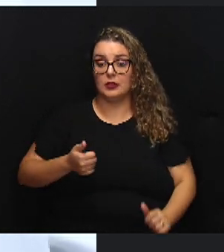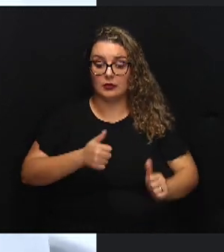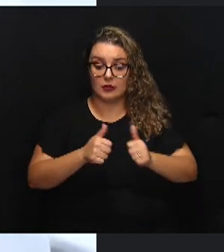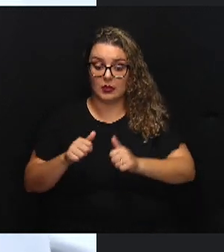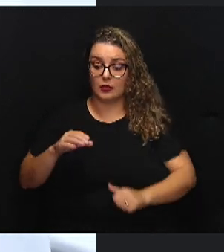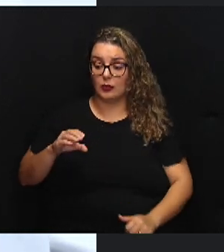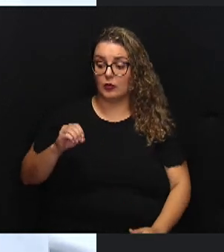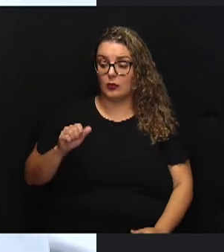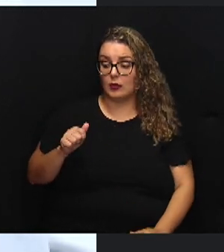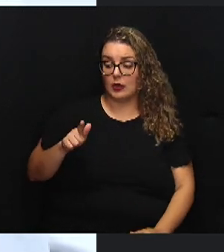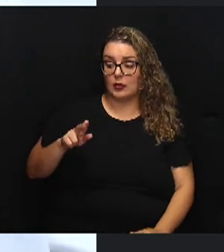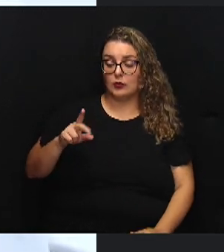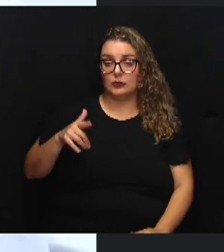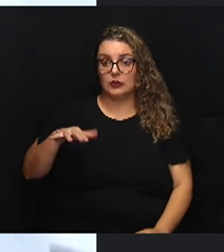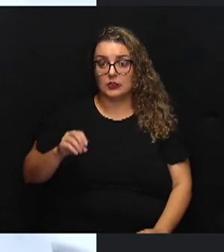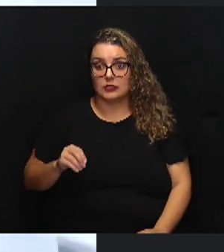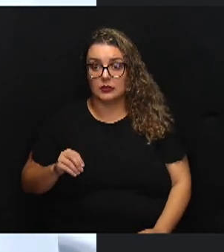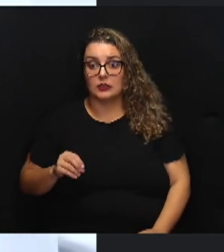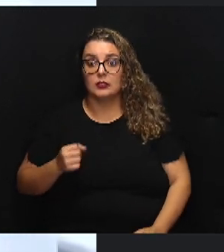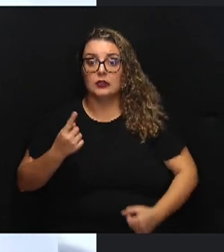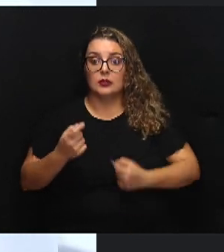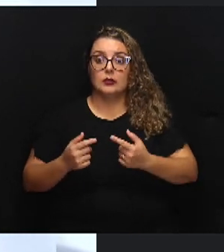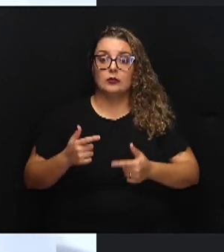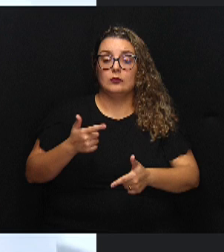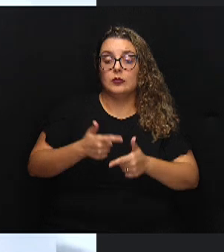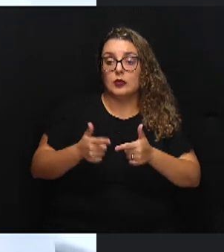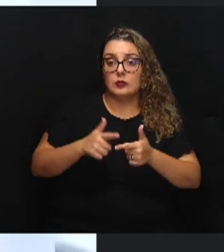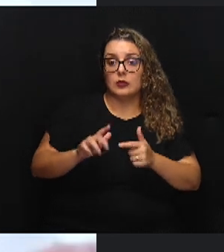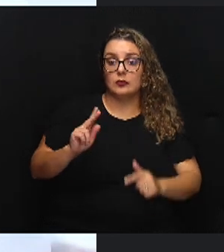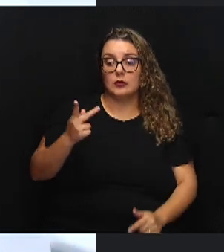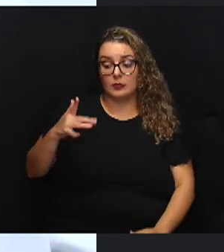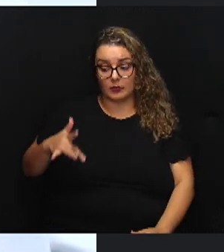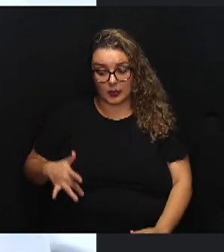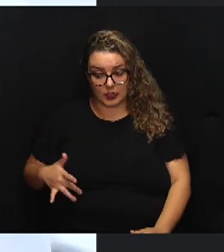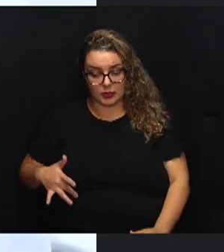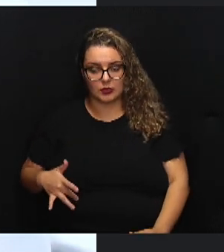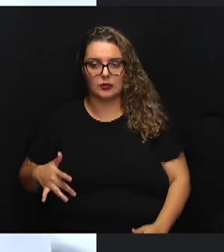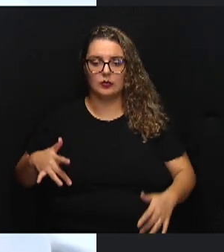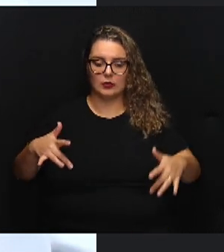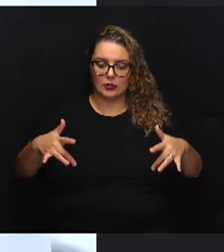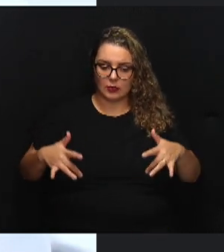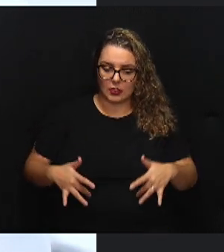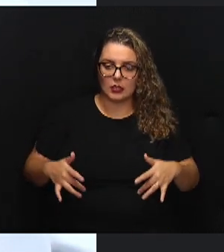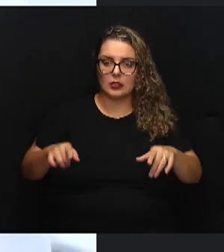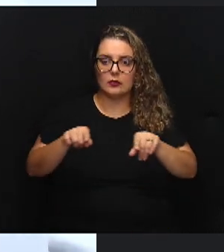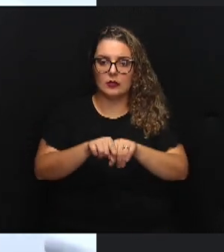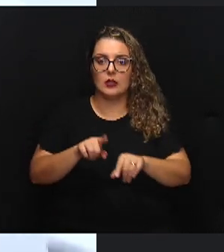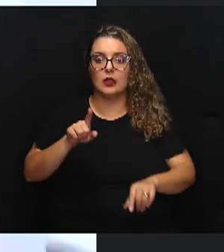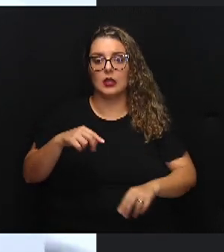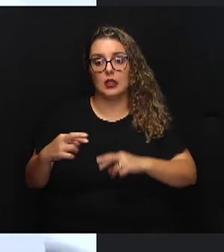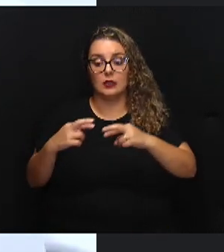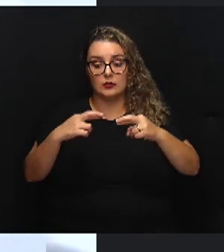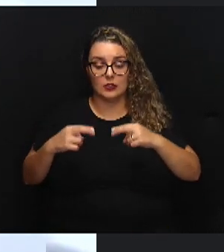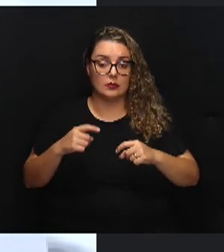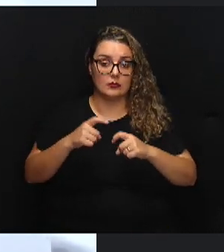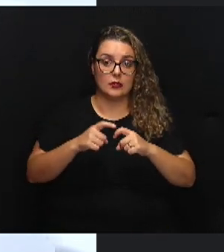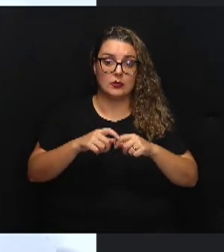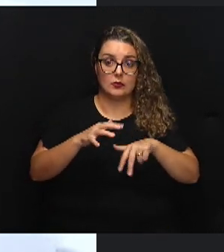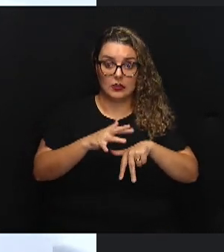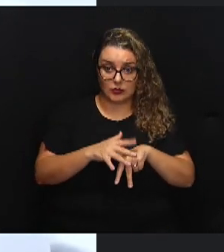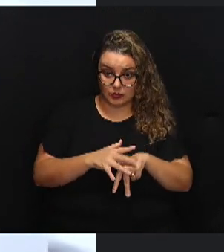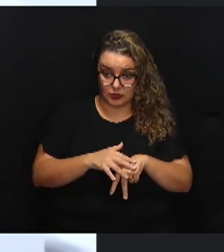coagulação, alguma disfunção hepático-renal, mas isso deve fazer parte da análise médica da